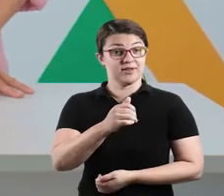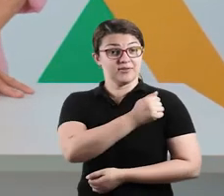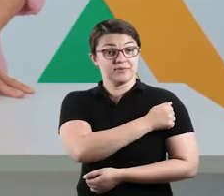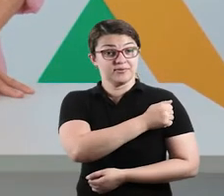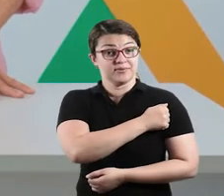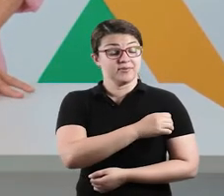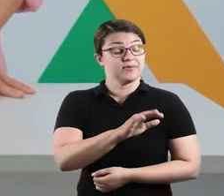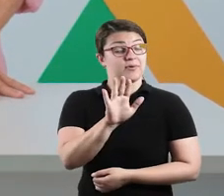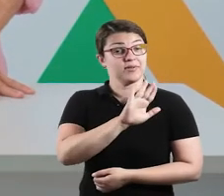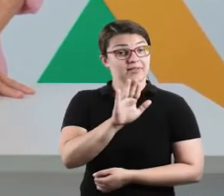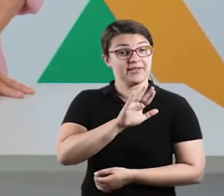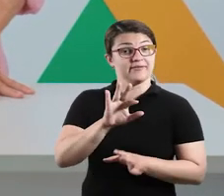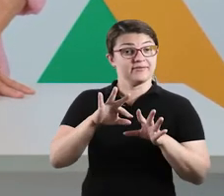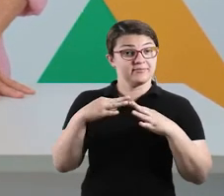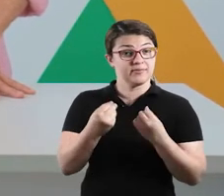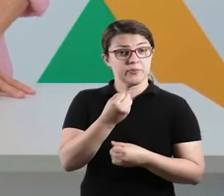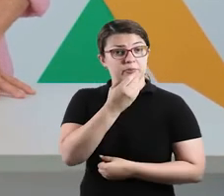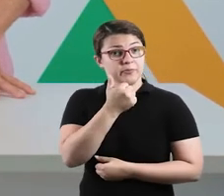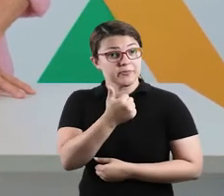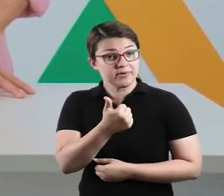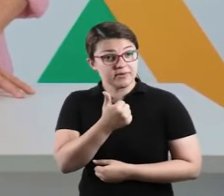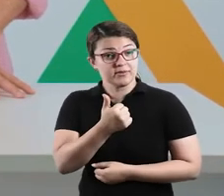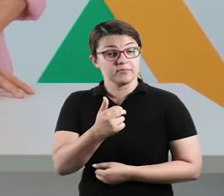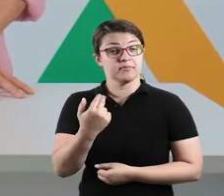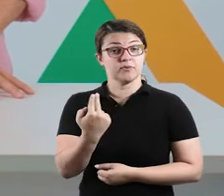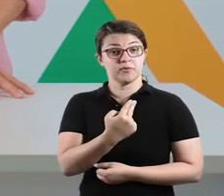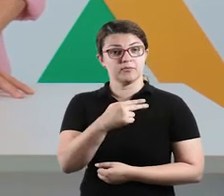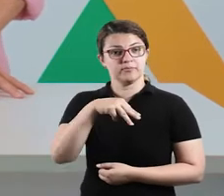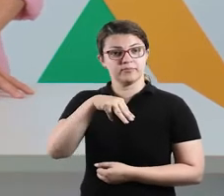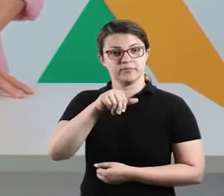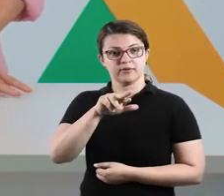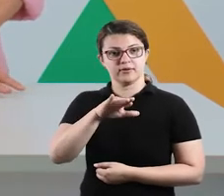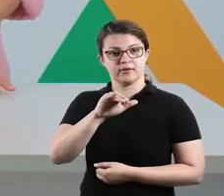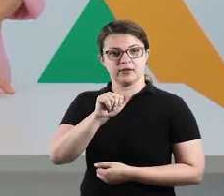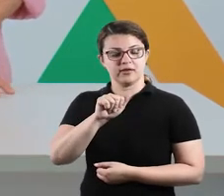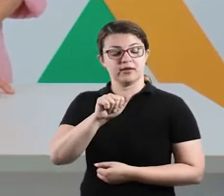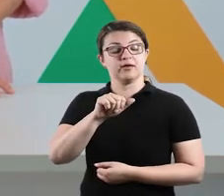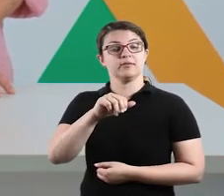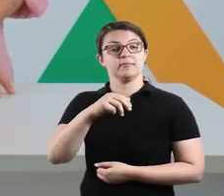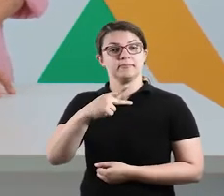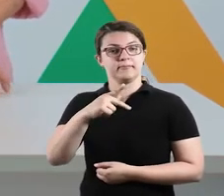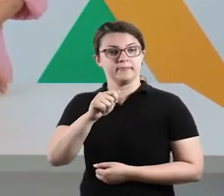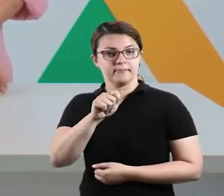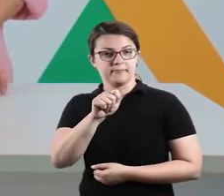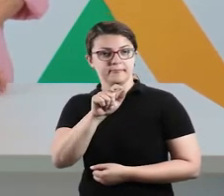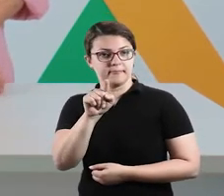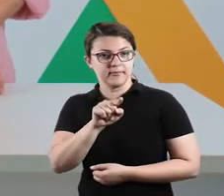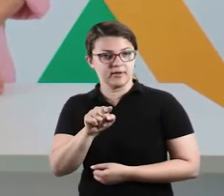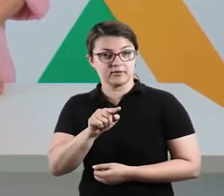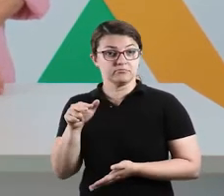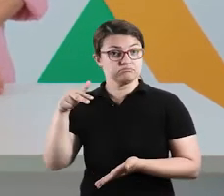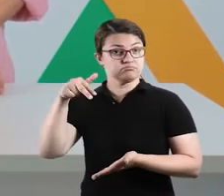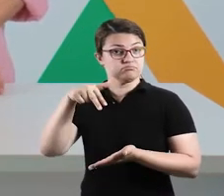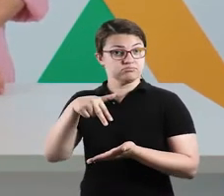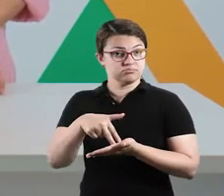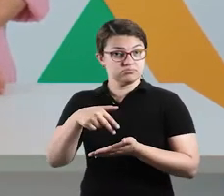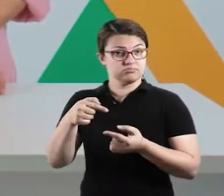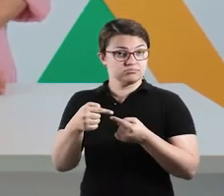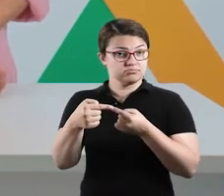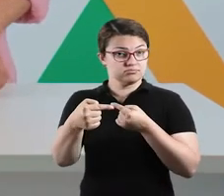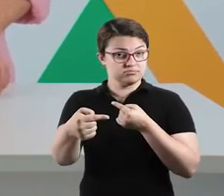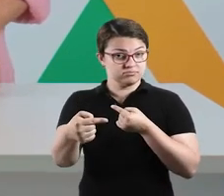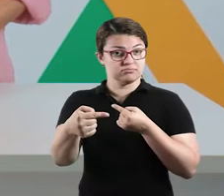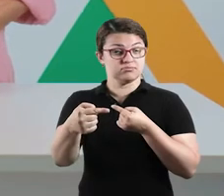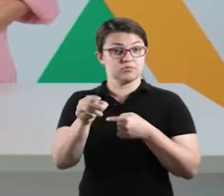Olá, alunos. Olá, família. Tudo bem com vocês? Sou a professora Maria da Paz e estou aqui para mais uma videoaula do Link Lição de